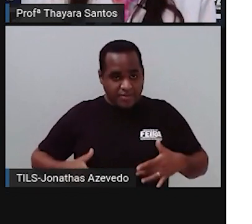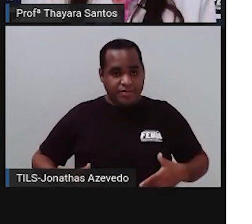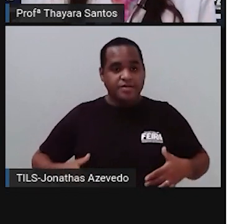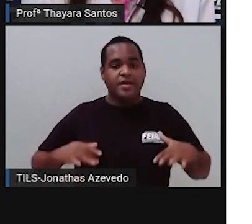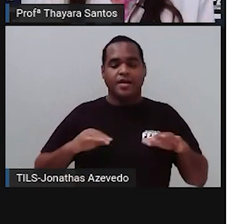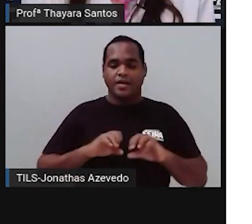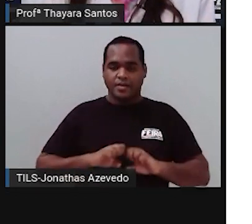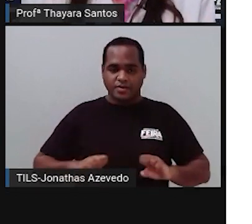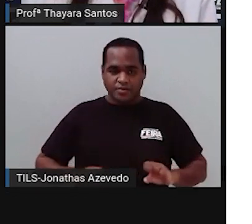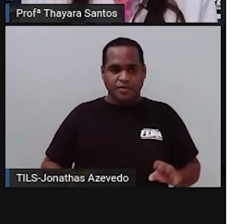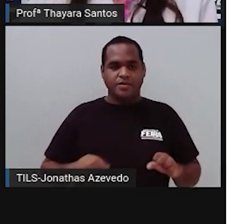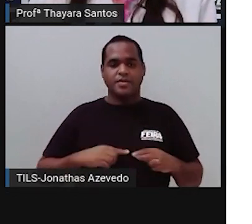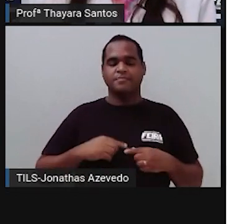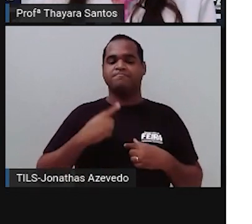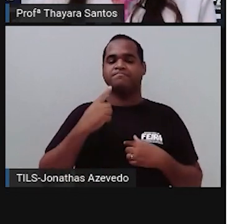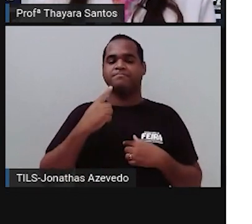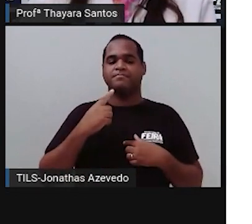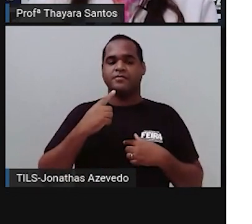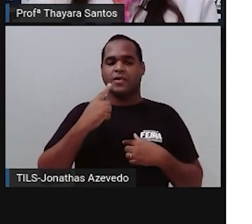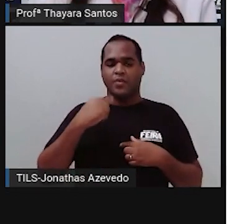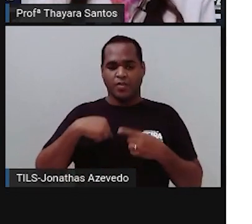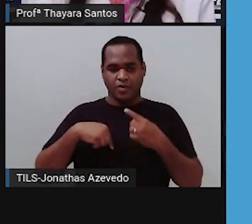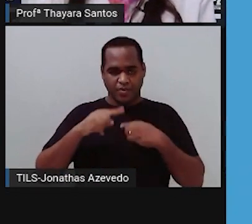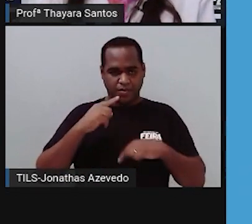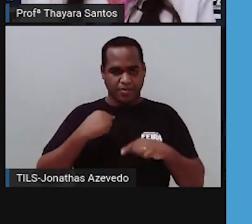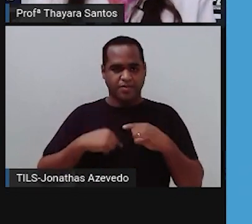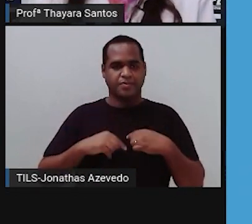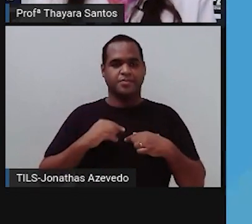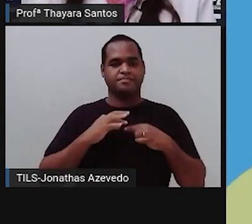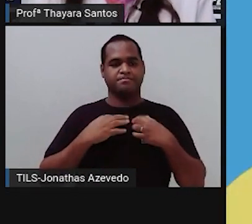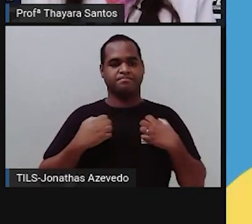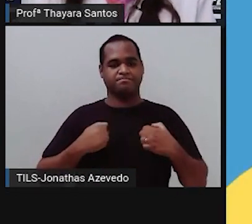do sistema respiratório.